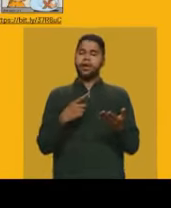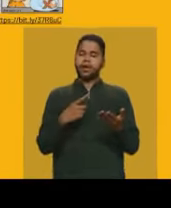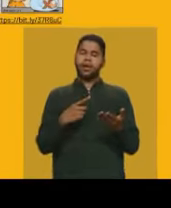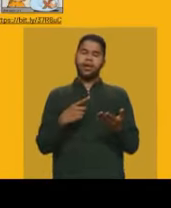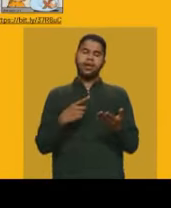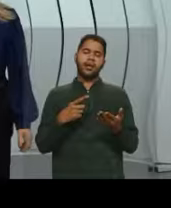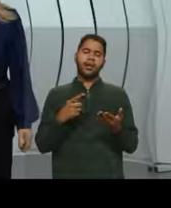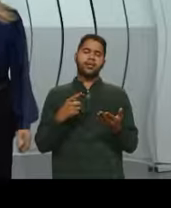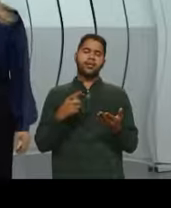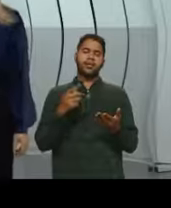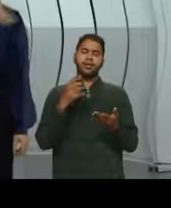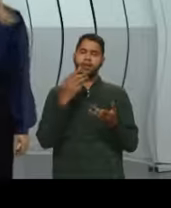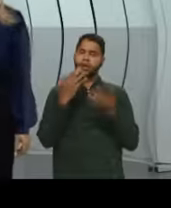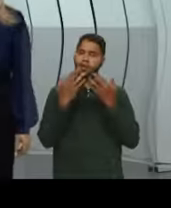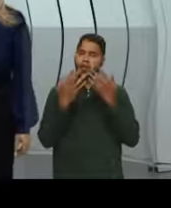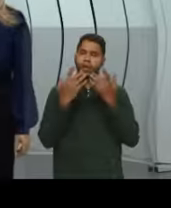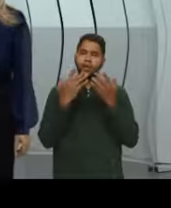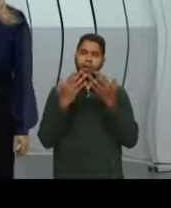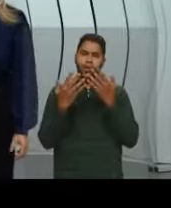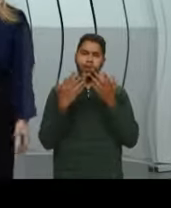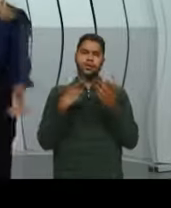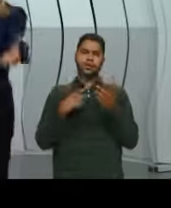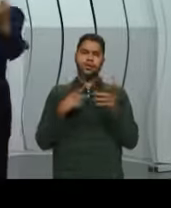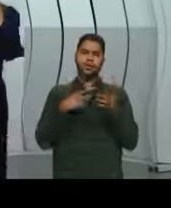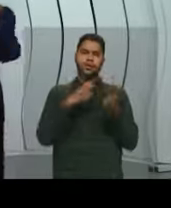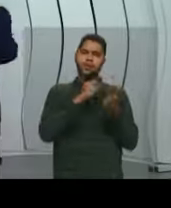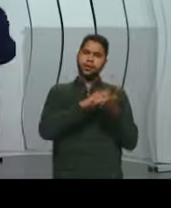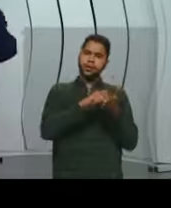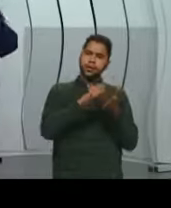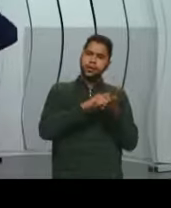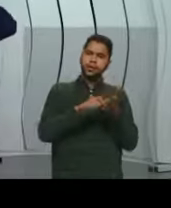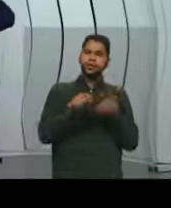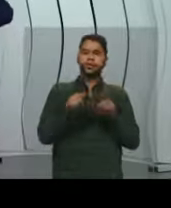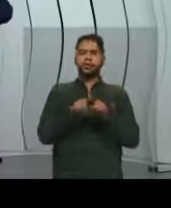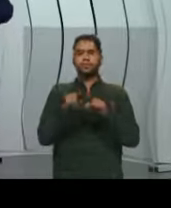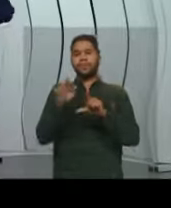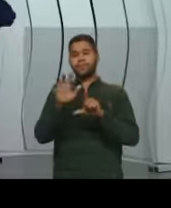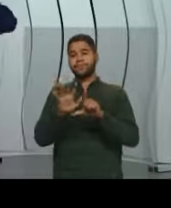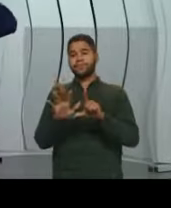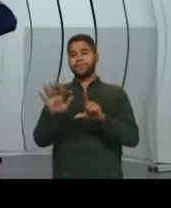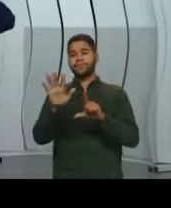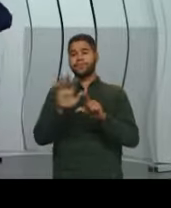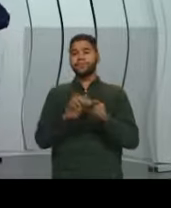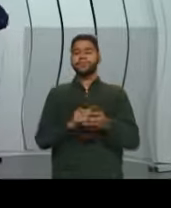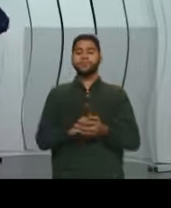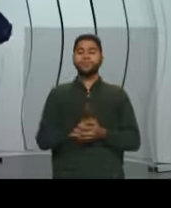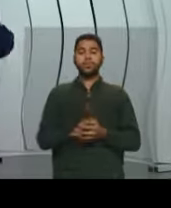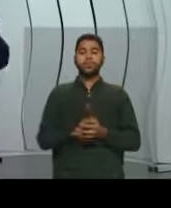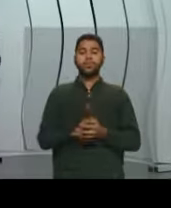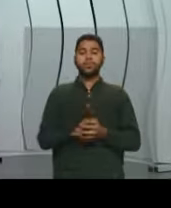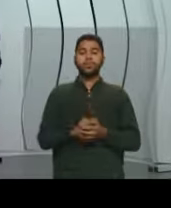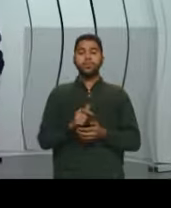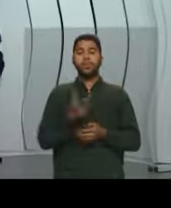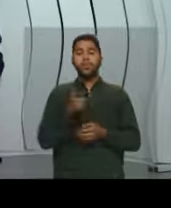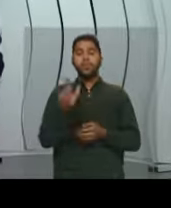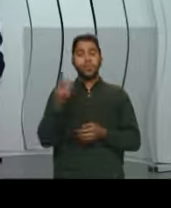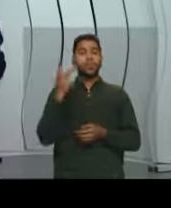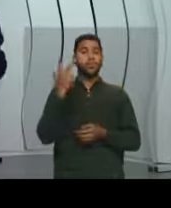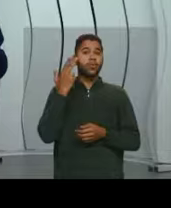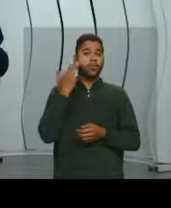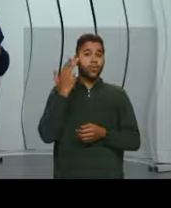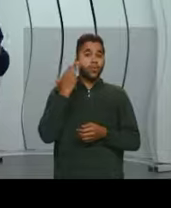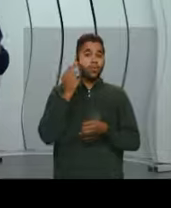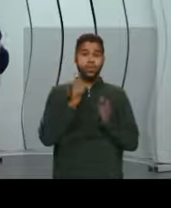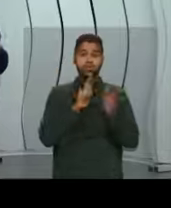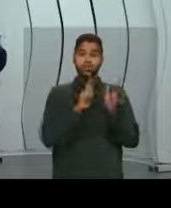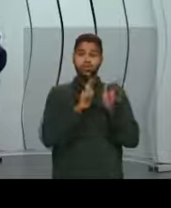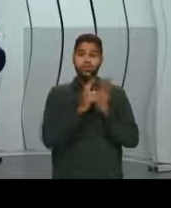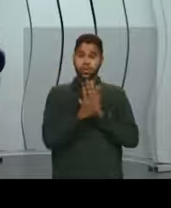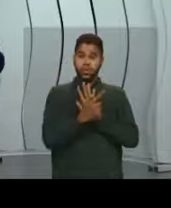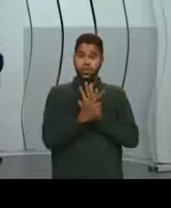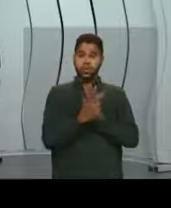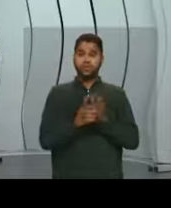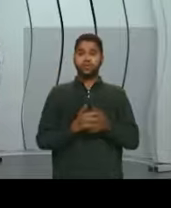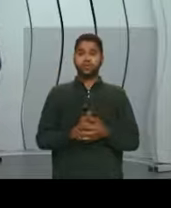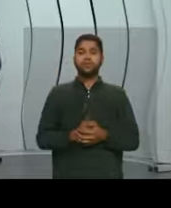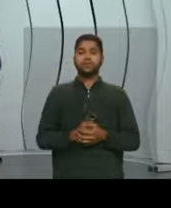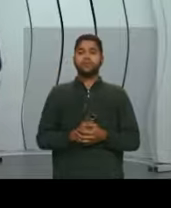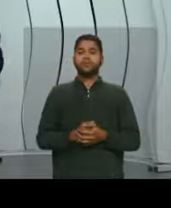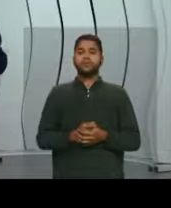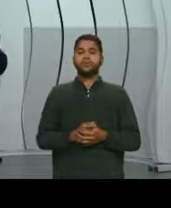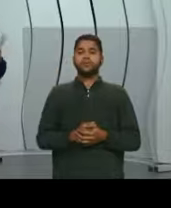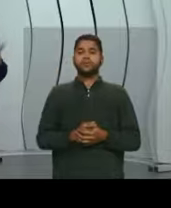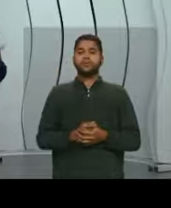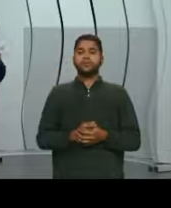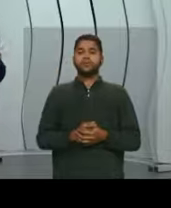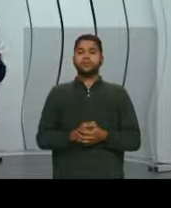muito comum a multimodalidade. Outro, onde é muito comum, outro gênero que é muito comum a